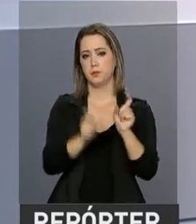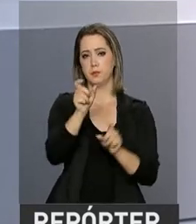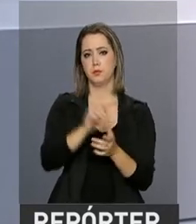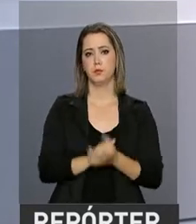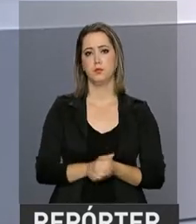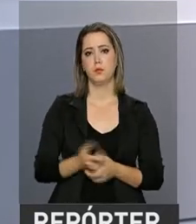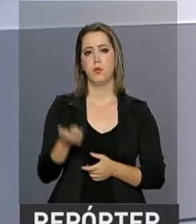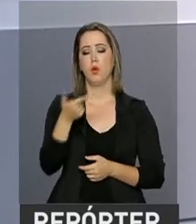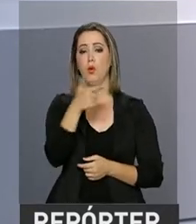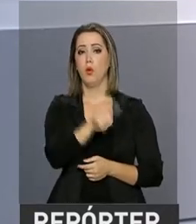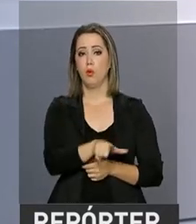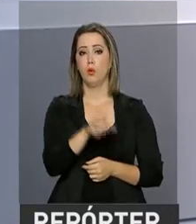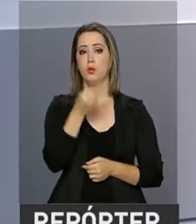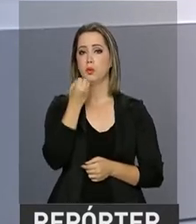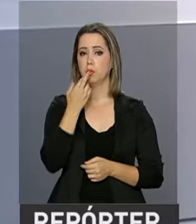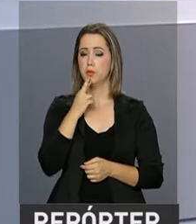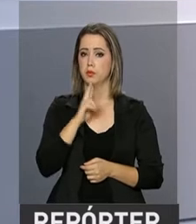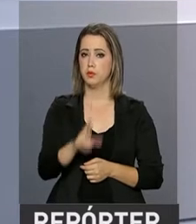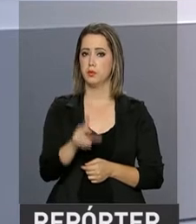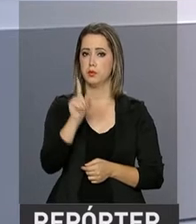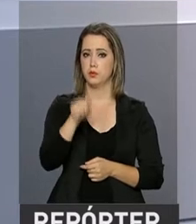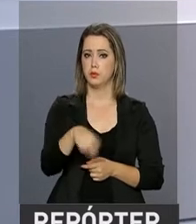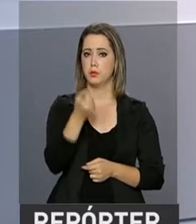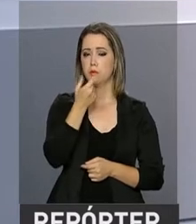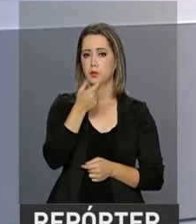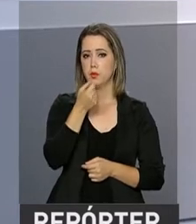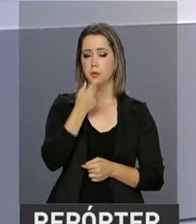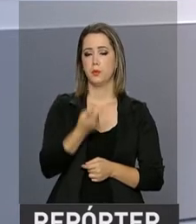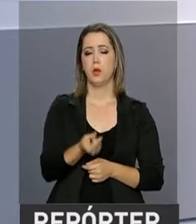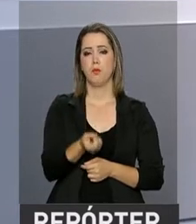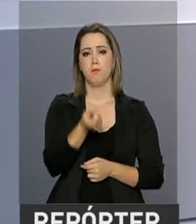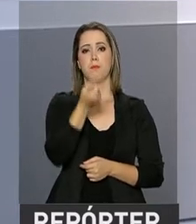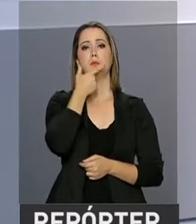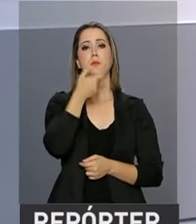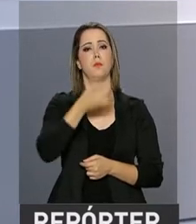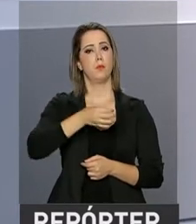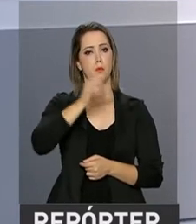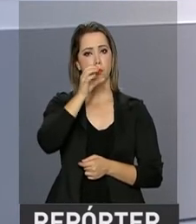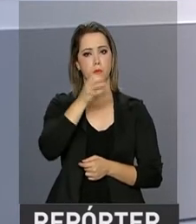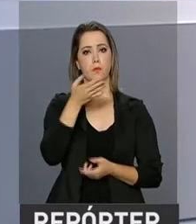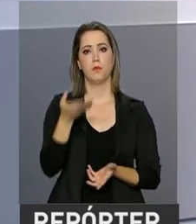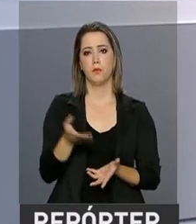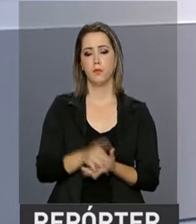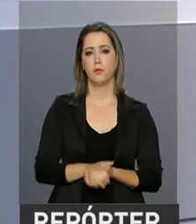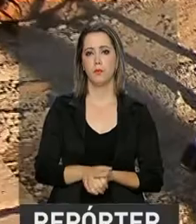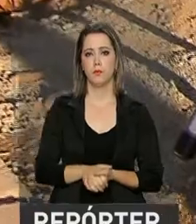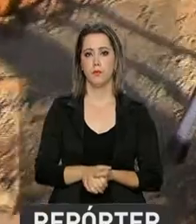pacientes. Outro fator favorável é que o remédio é administrado por via oral.